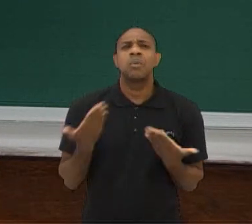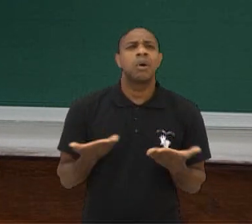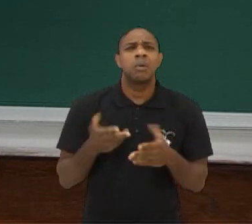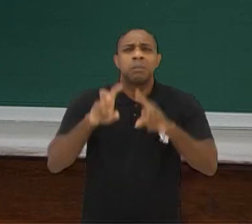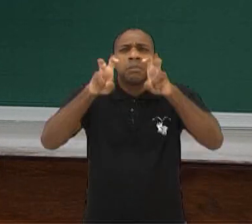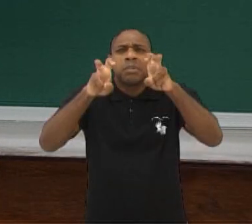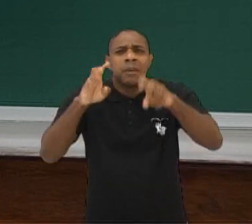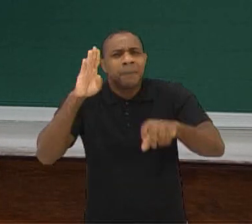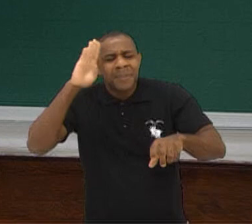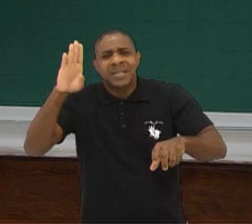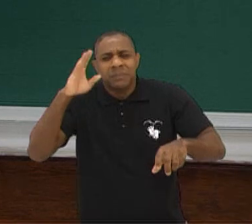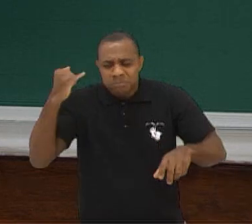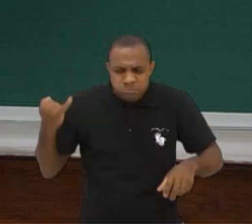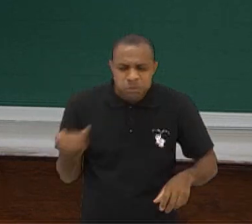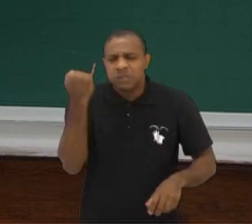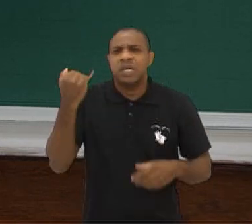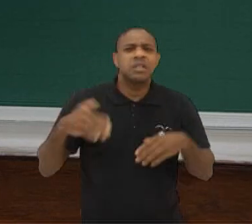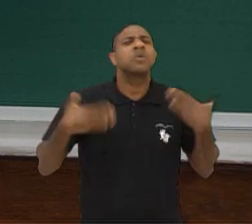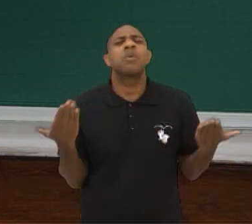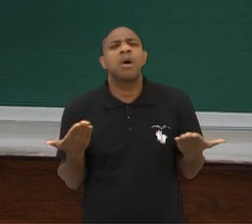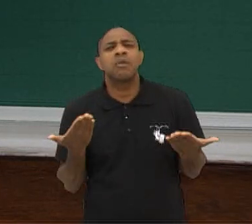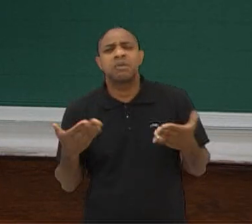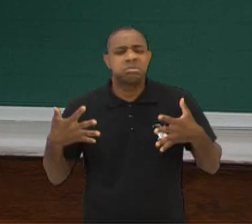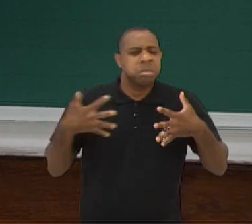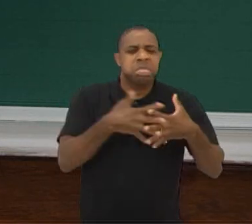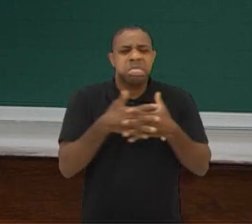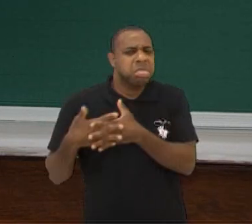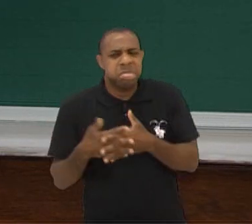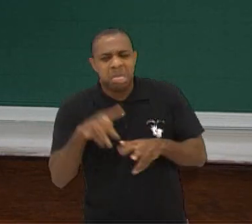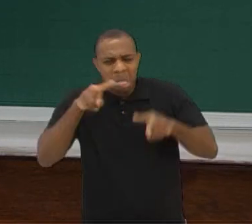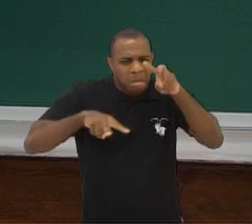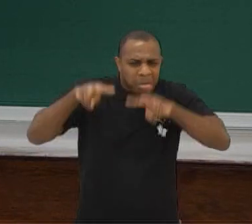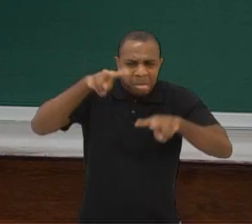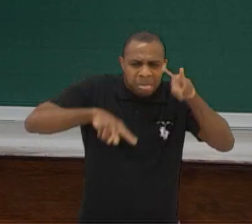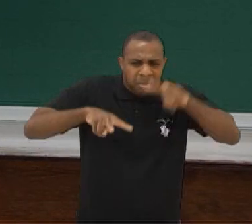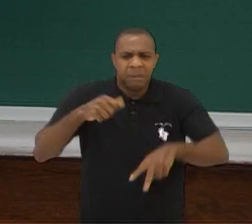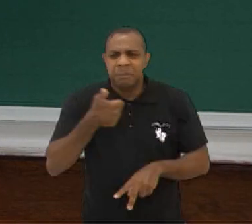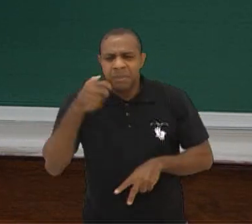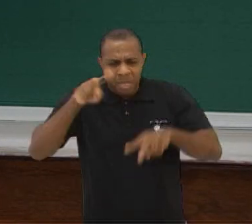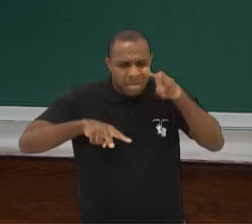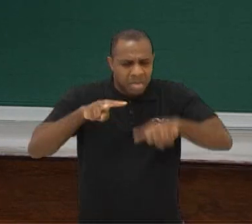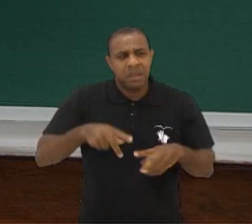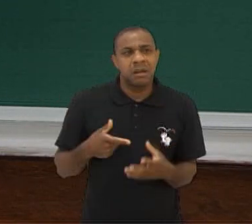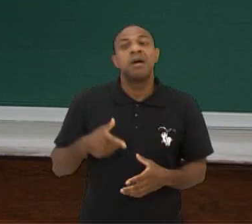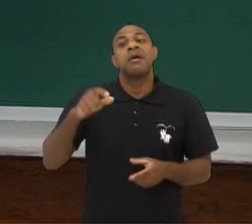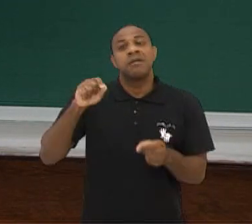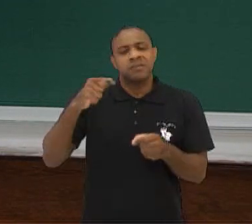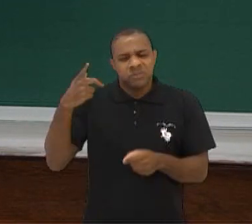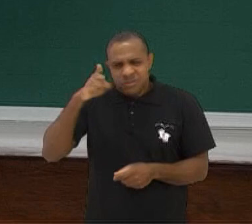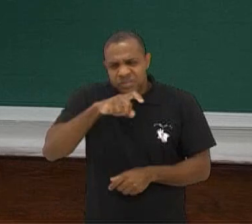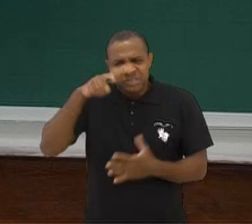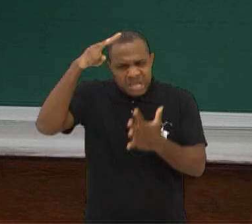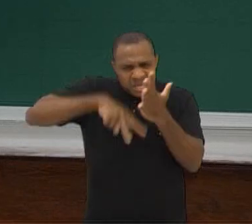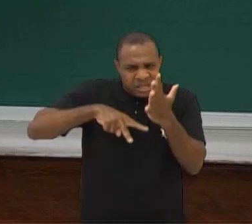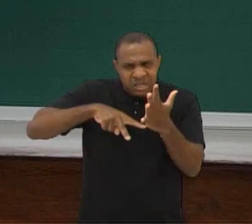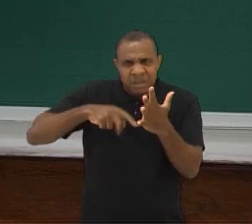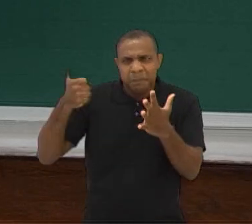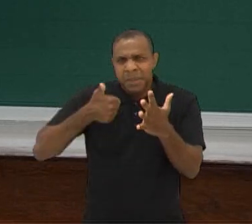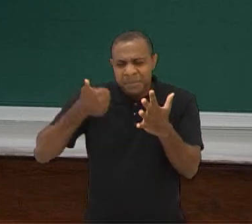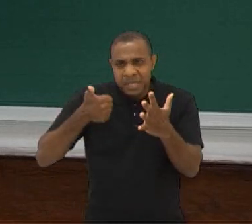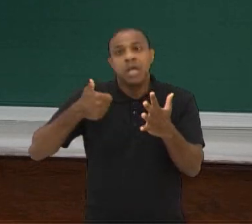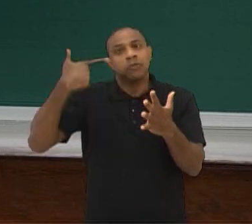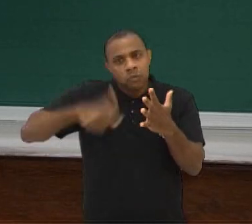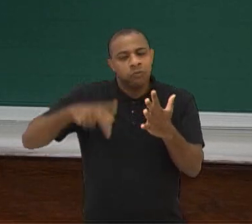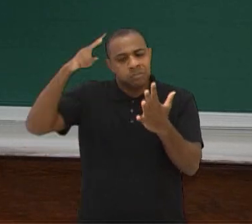o assunto de maior importância. Se fica difícil numa primeira leitura, o que a gente orienta? Faça uma segunda leitura,